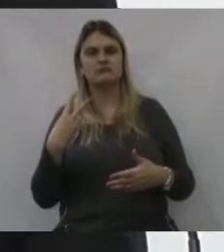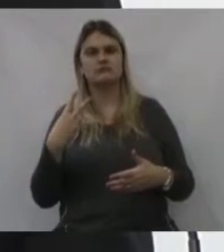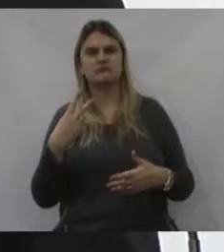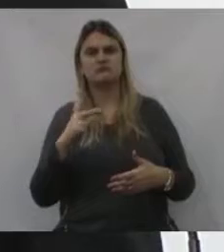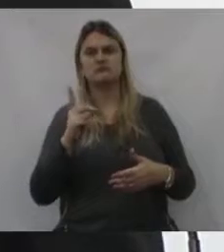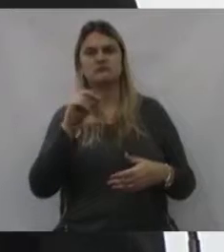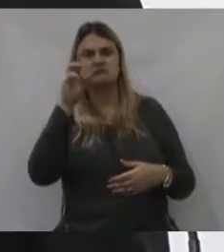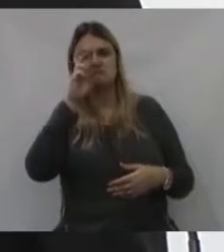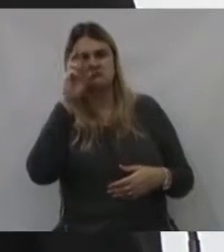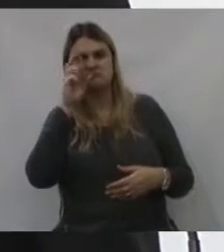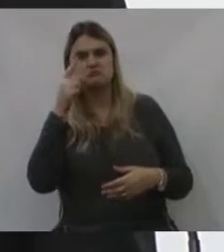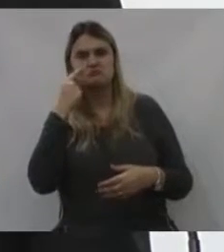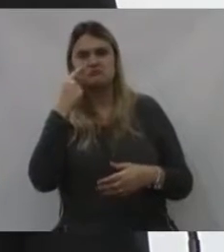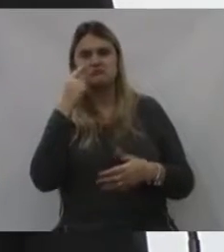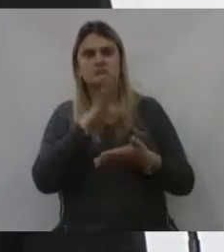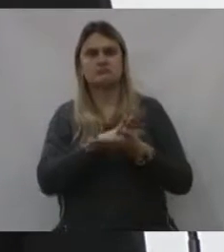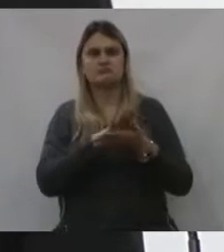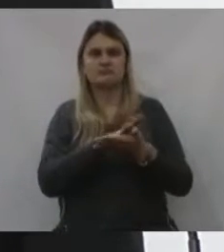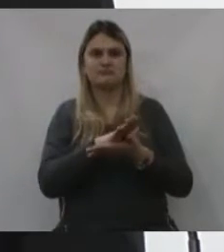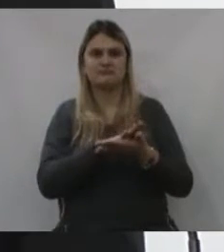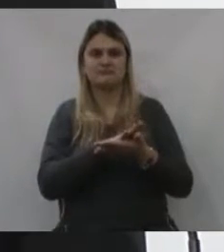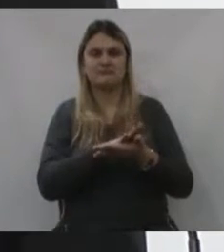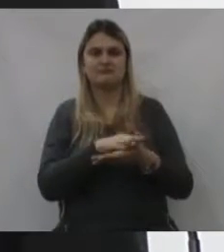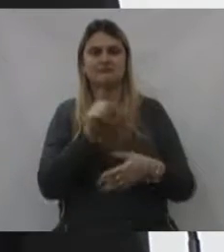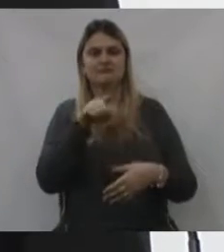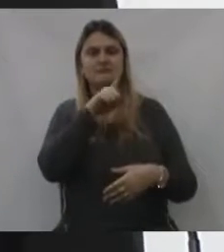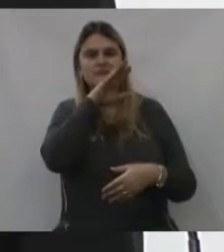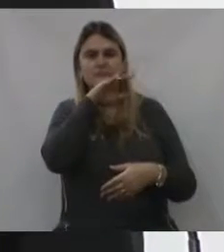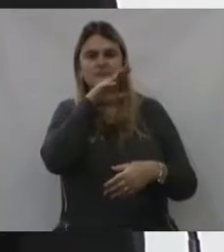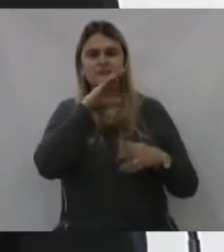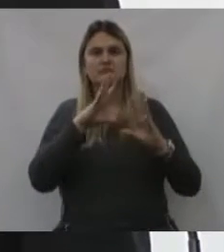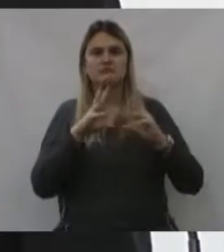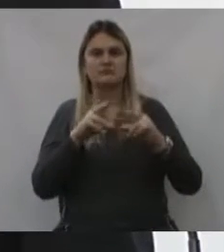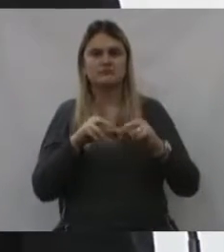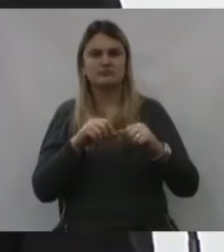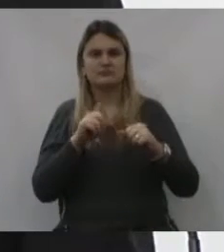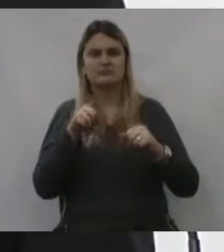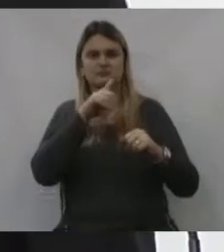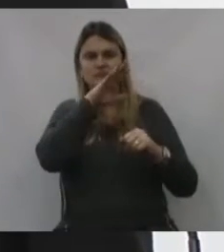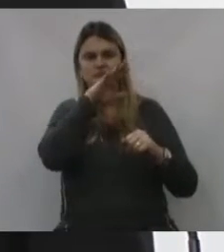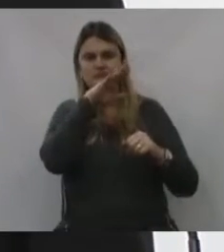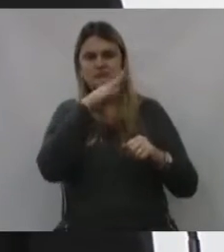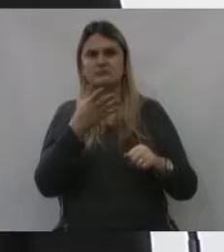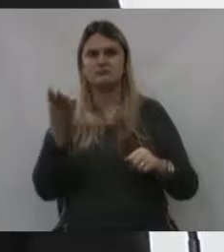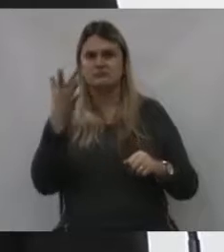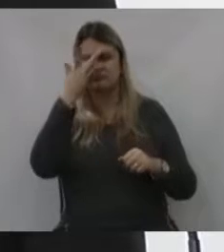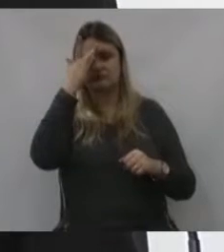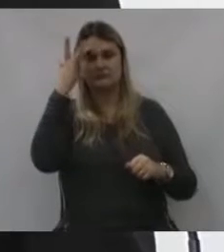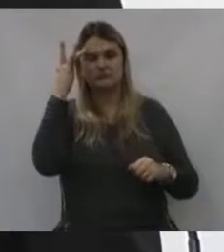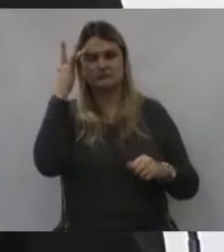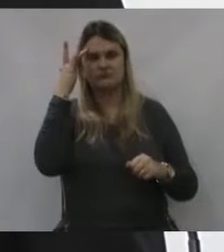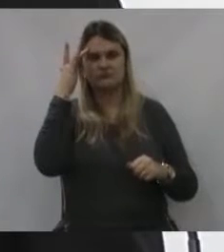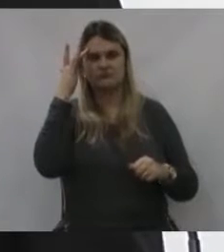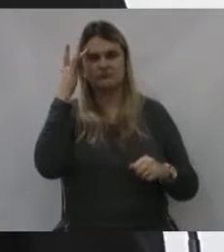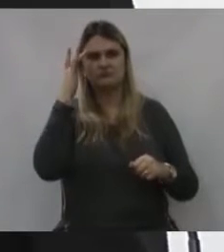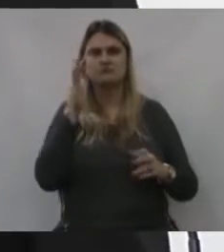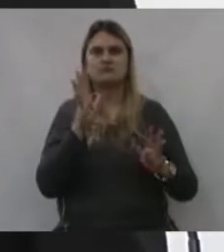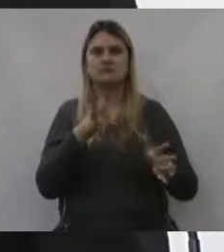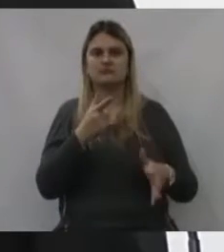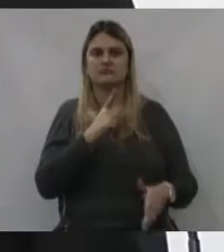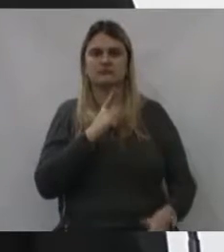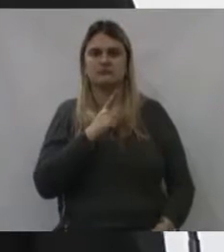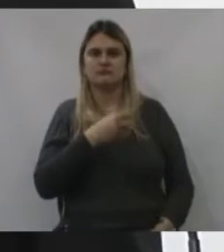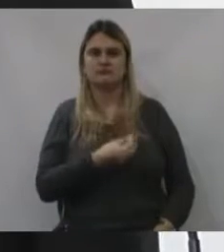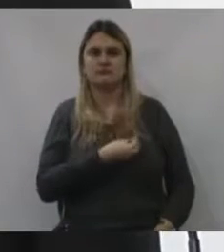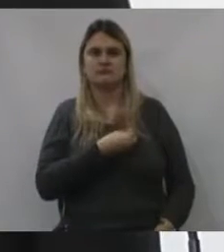os vereadores banana que não investigam isso, né? É ruim para todos nós, é ruim para mim, é ruim para vocês, é ruim para a gestão que